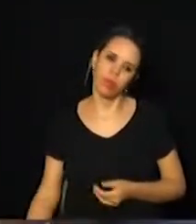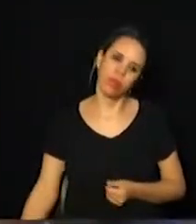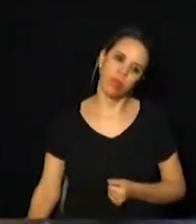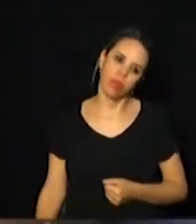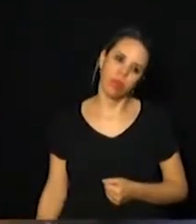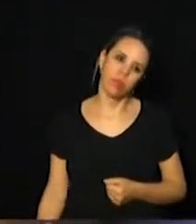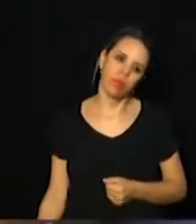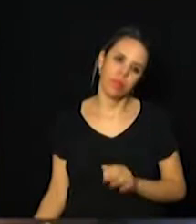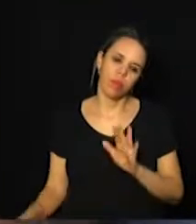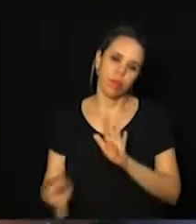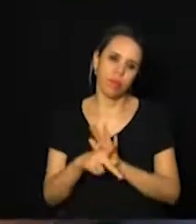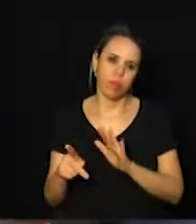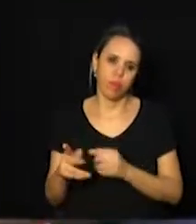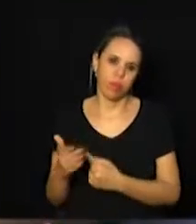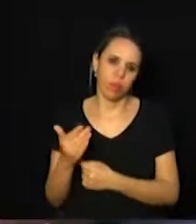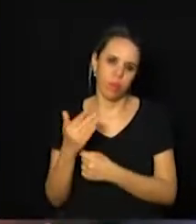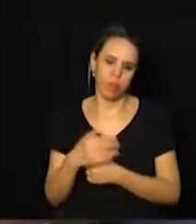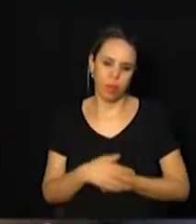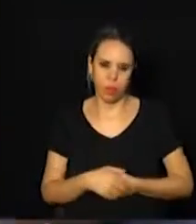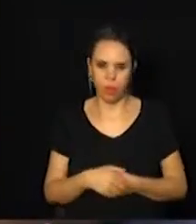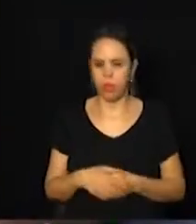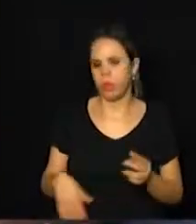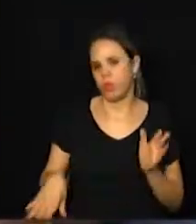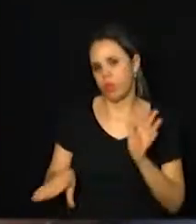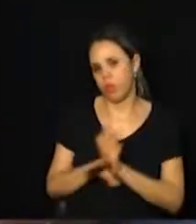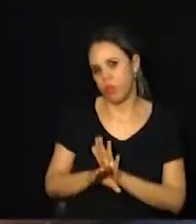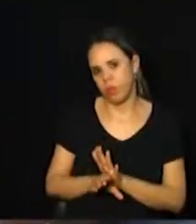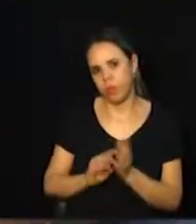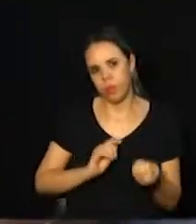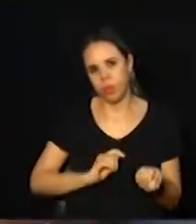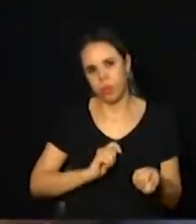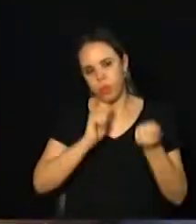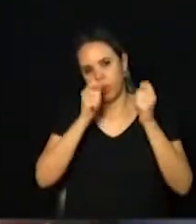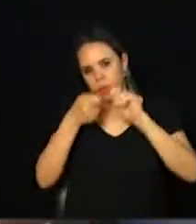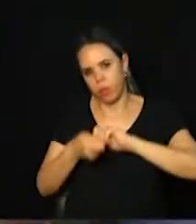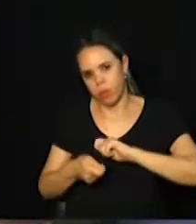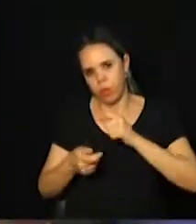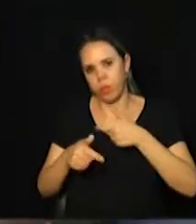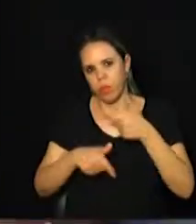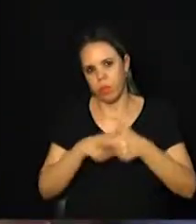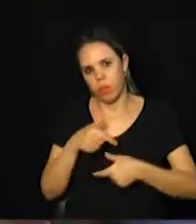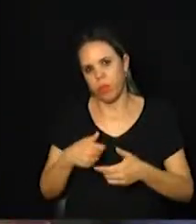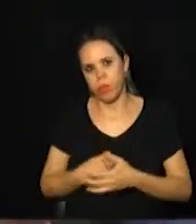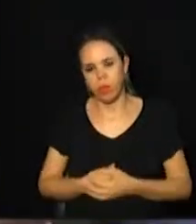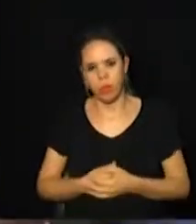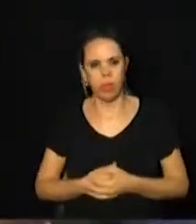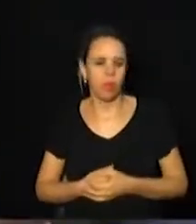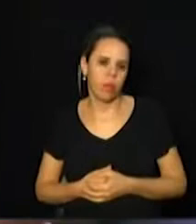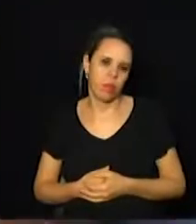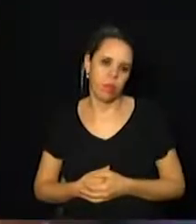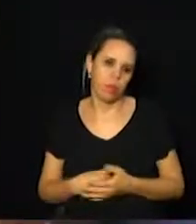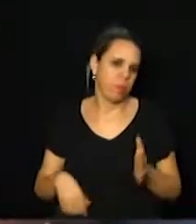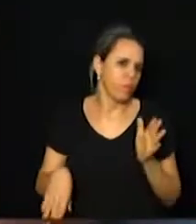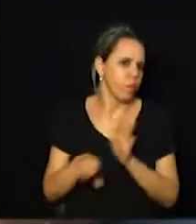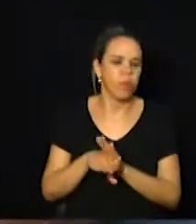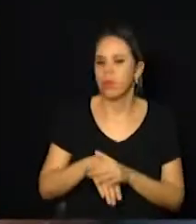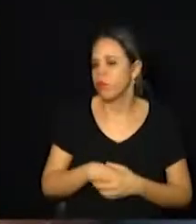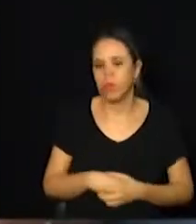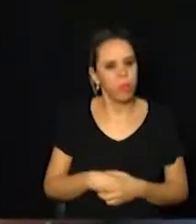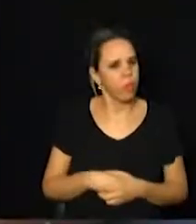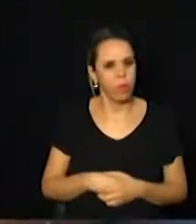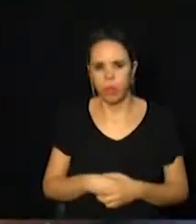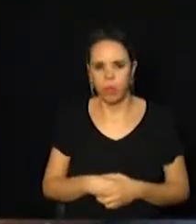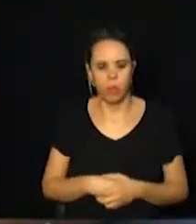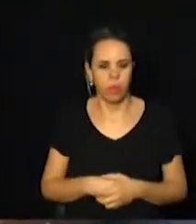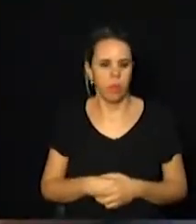e a própria tecnólogo tecnologia chegando vai se adaptando ao mercado está chegando na